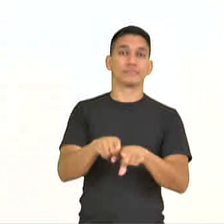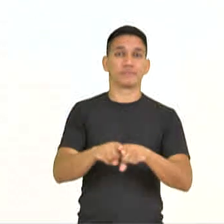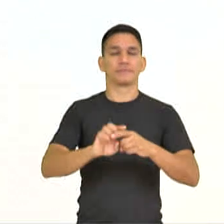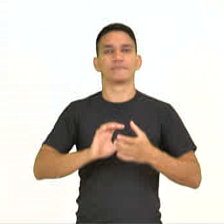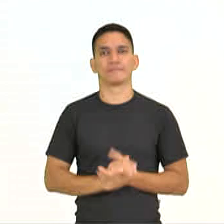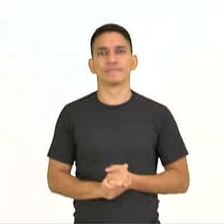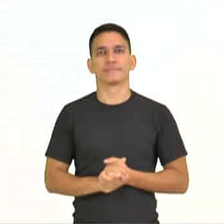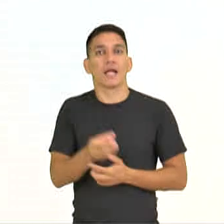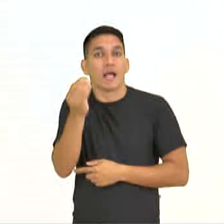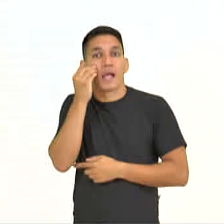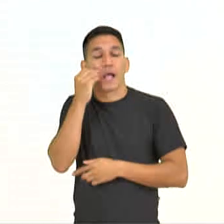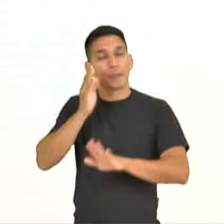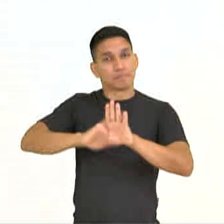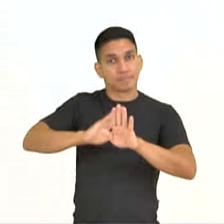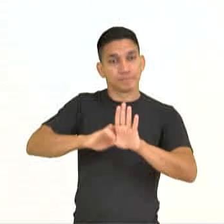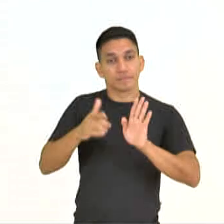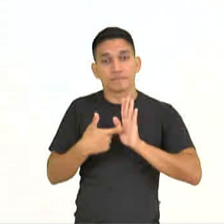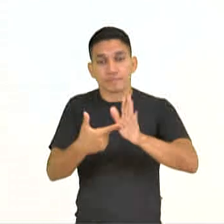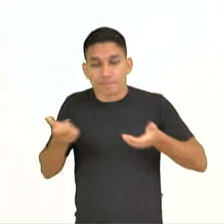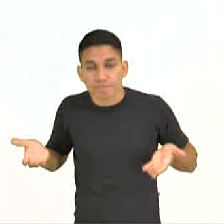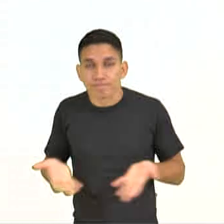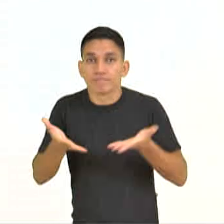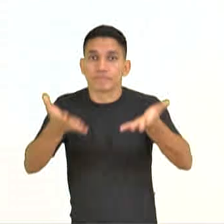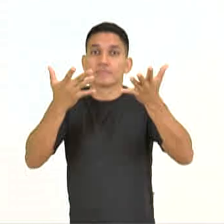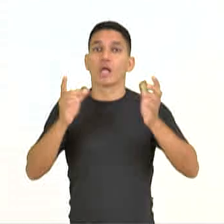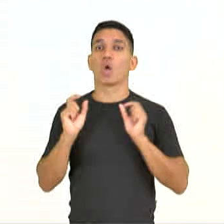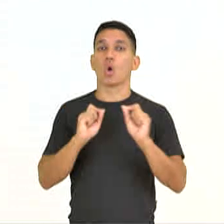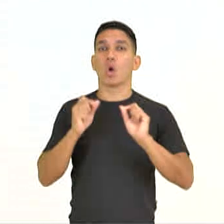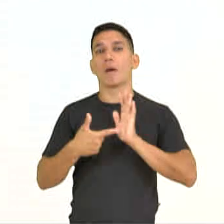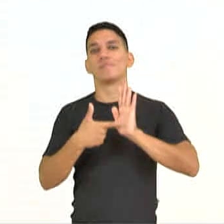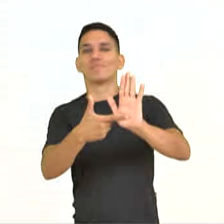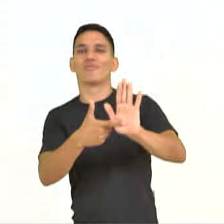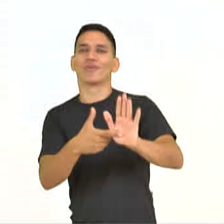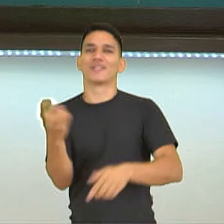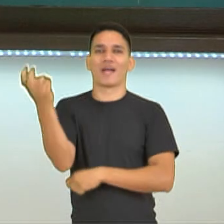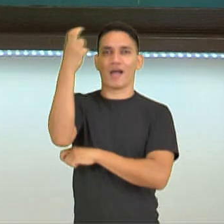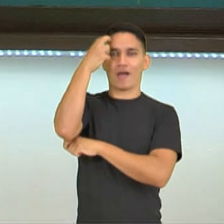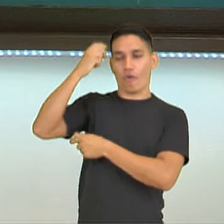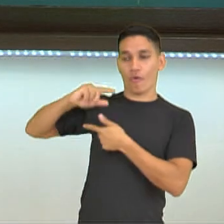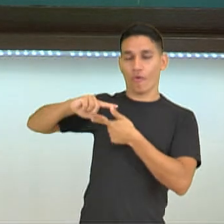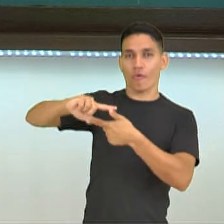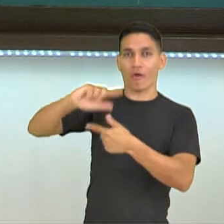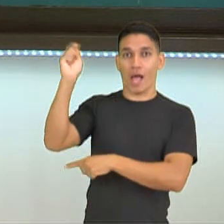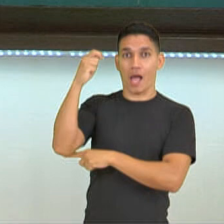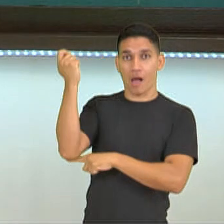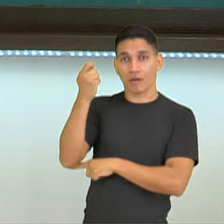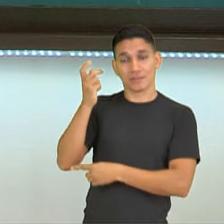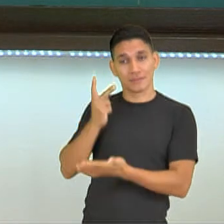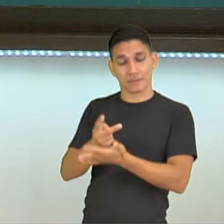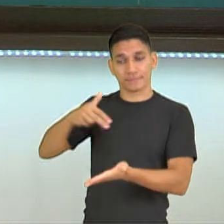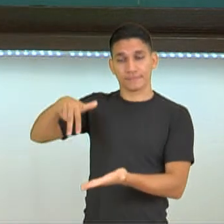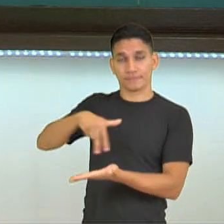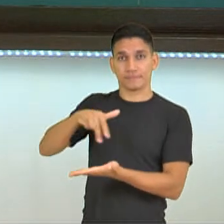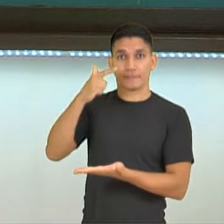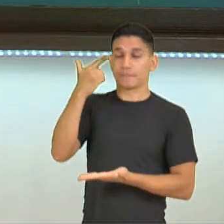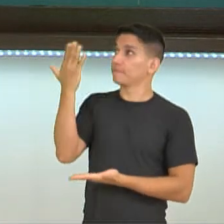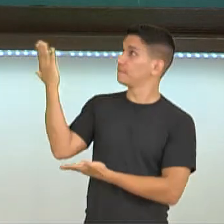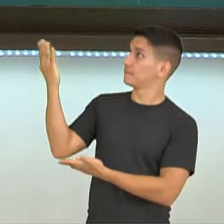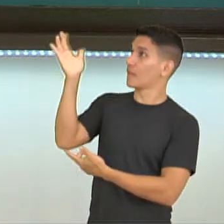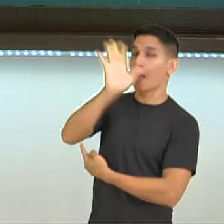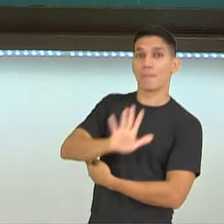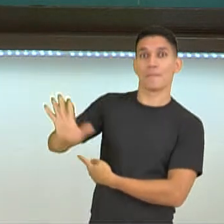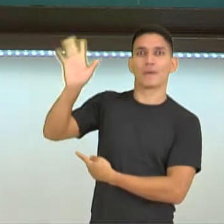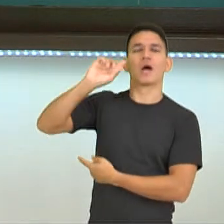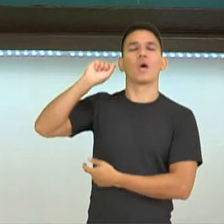a manutenção da cultura tradicional gaúcha por meio da dança. Nesse slide, vocês conseguem observar a imagem